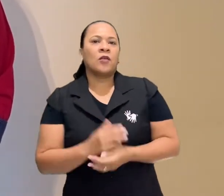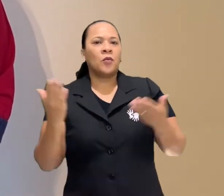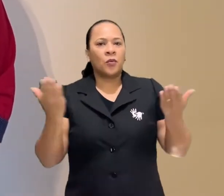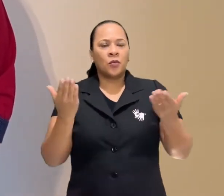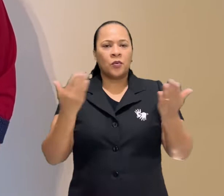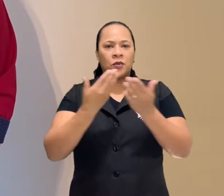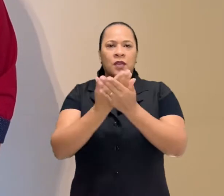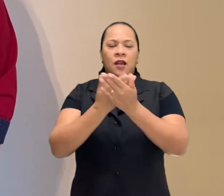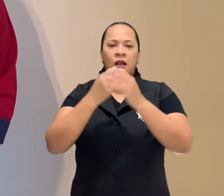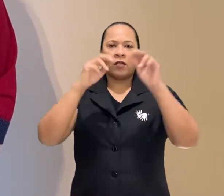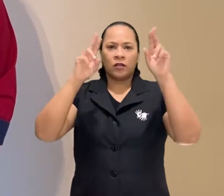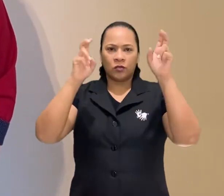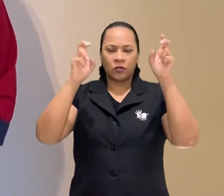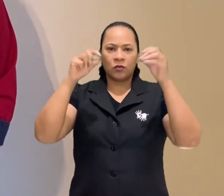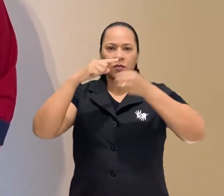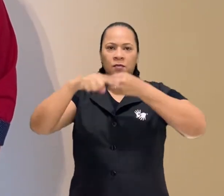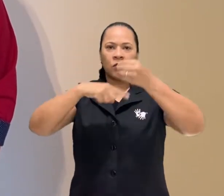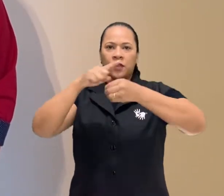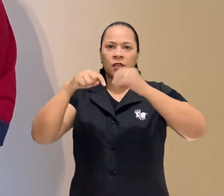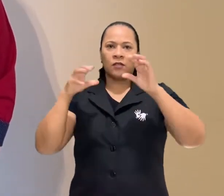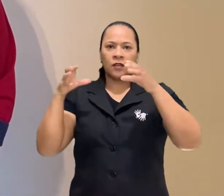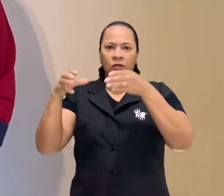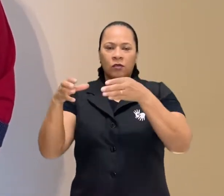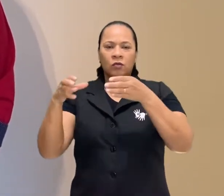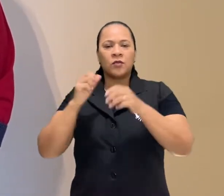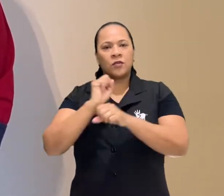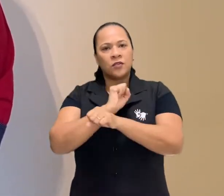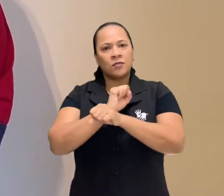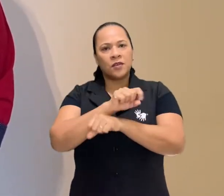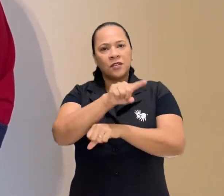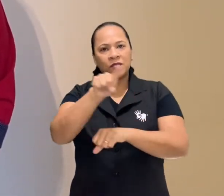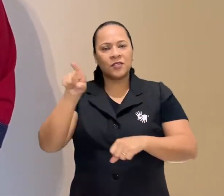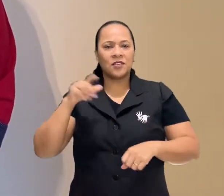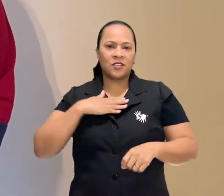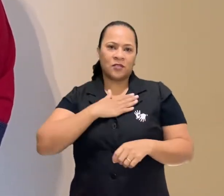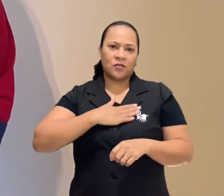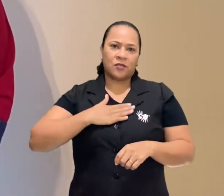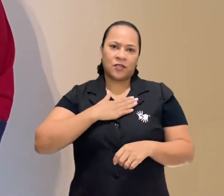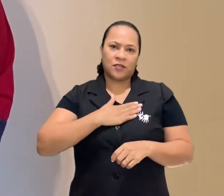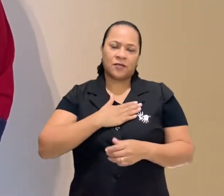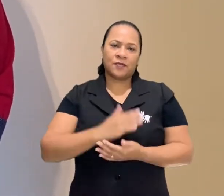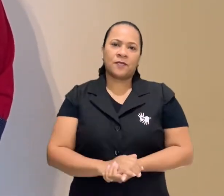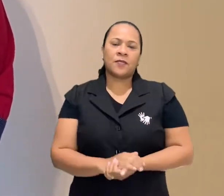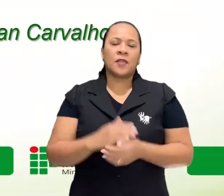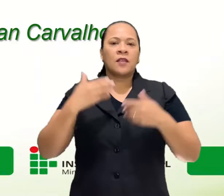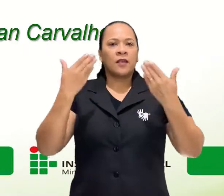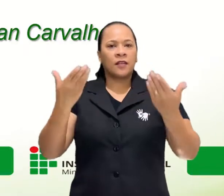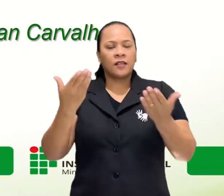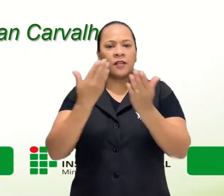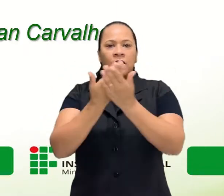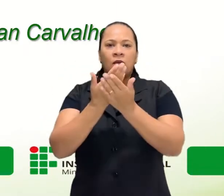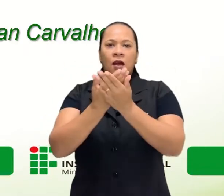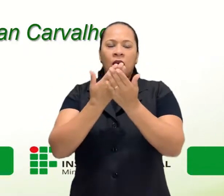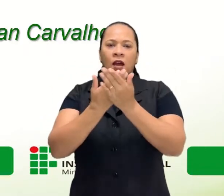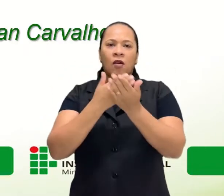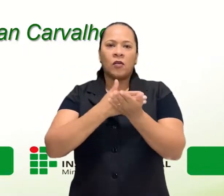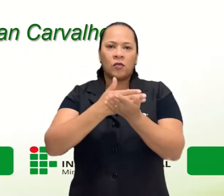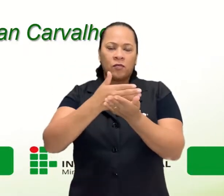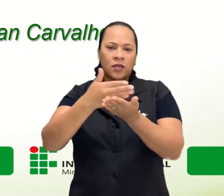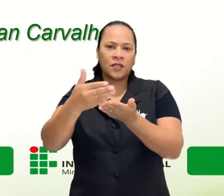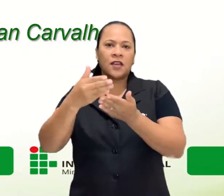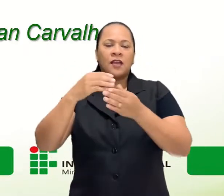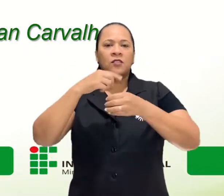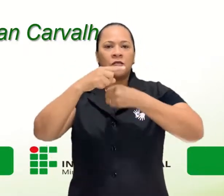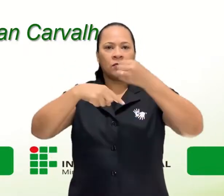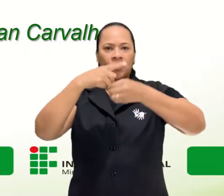Betim. A aula de hoje é sobre modelos atômicos. Eu espero que vocês gostem. Então, vamos começar a nossa aula